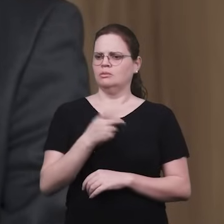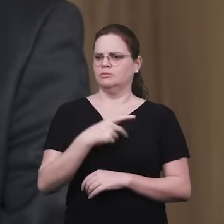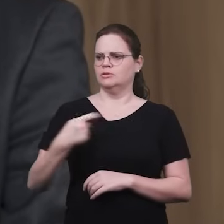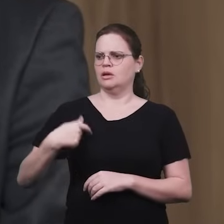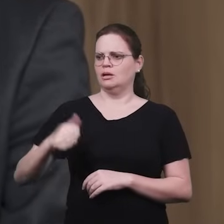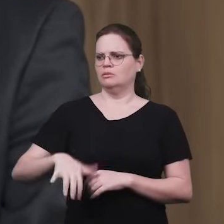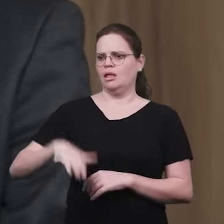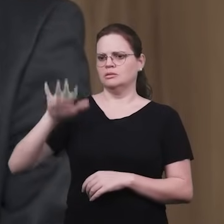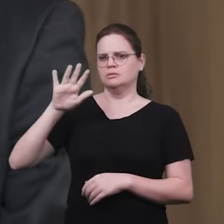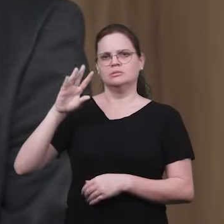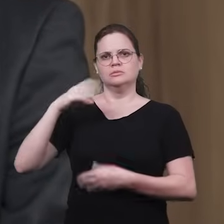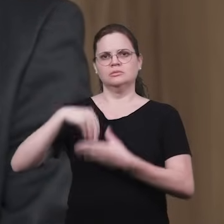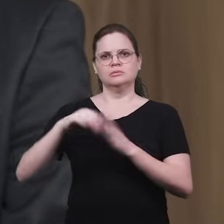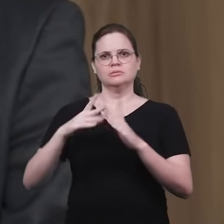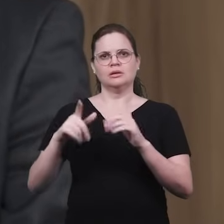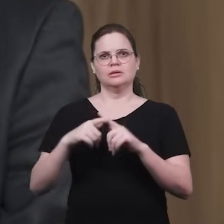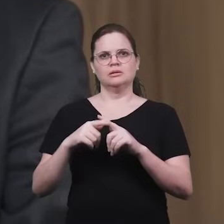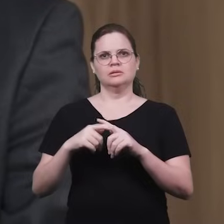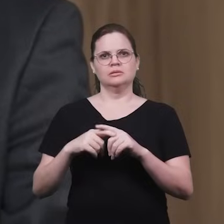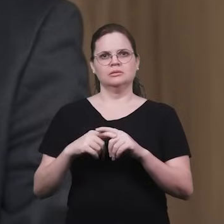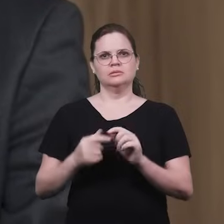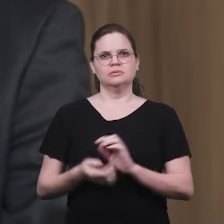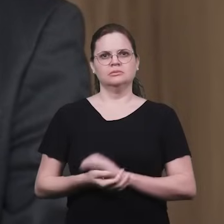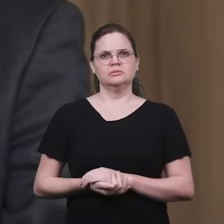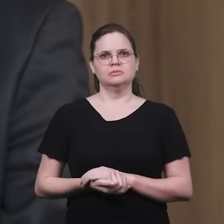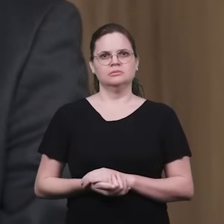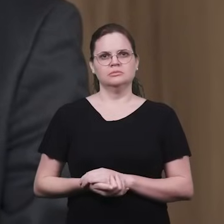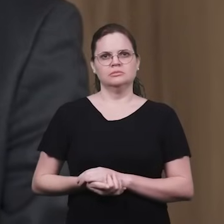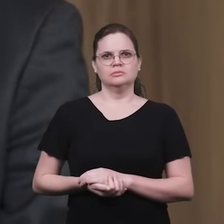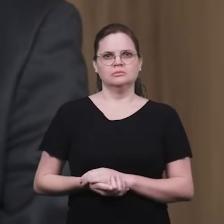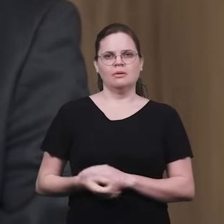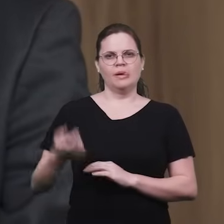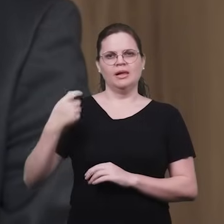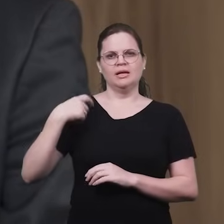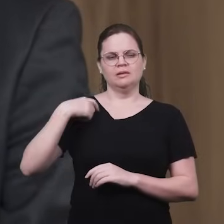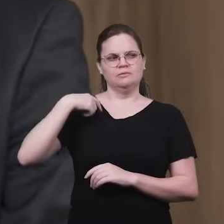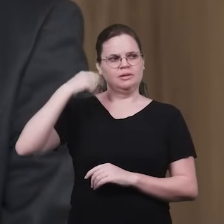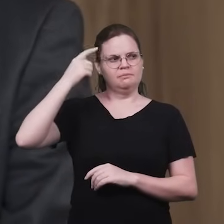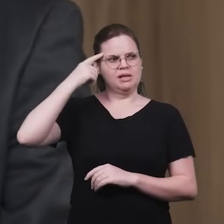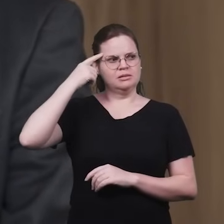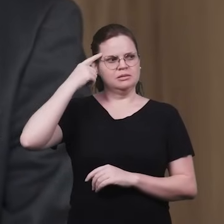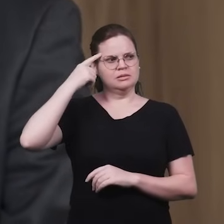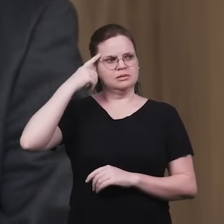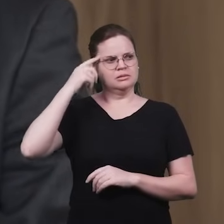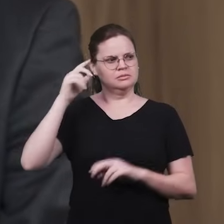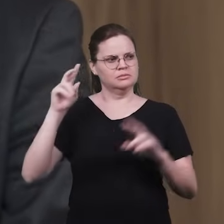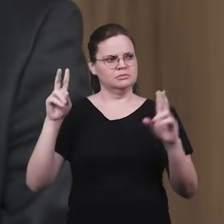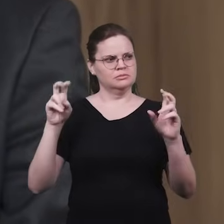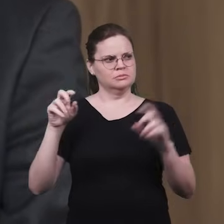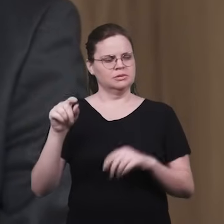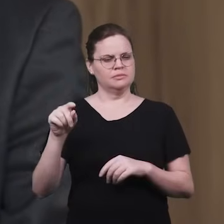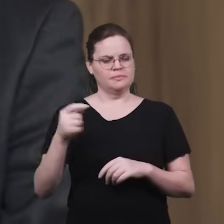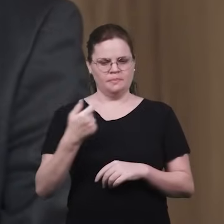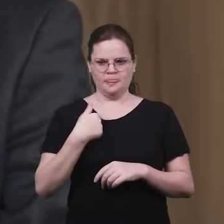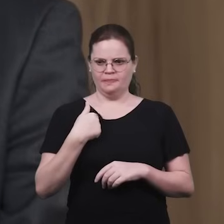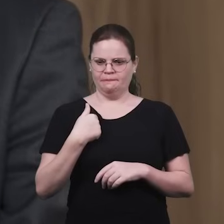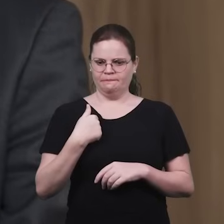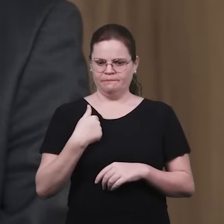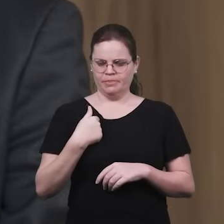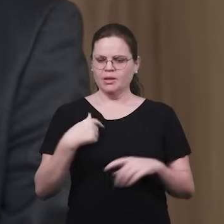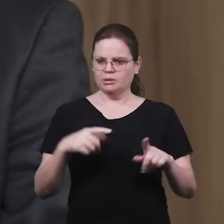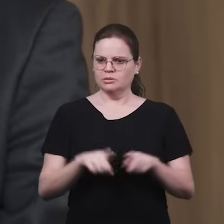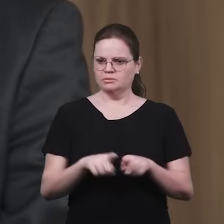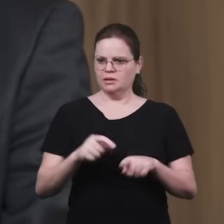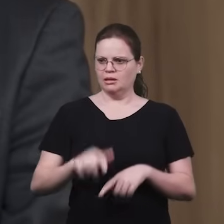igreja. Aquilo ficou na minha cabeça, porque eu fui criado na igreja, mas eu me lembro o dia que